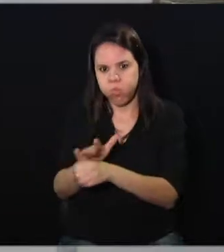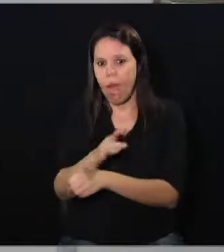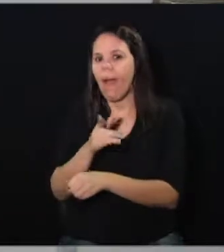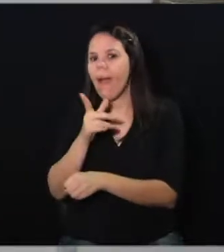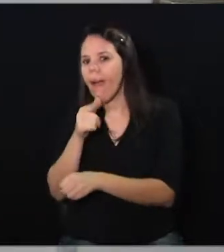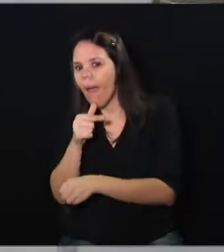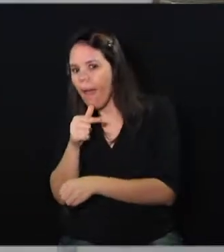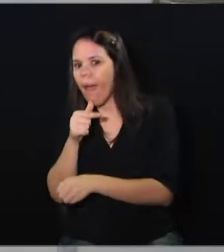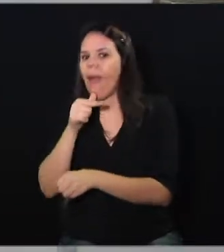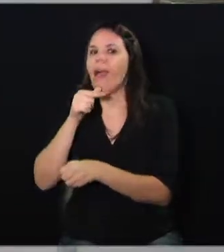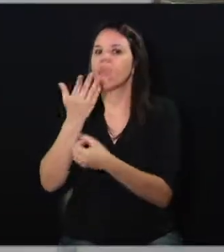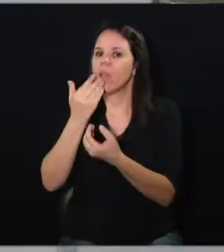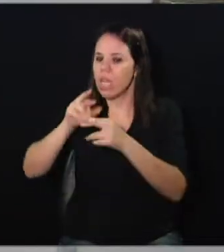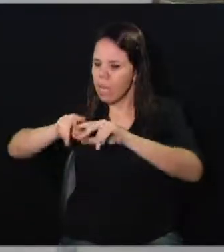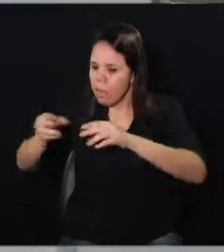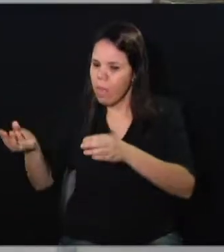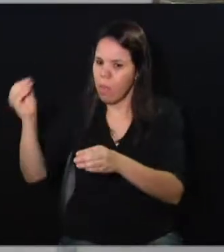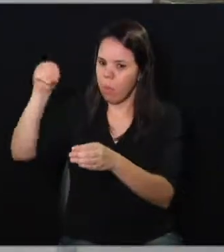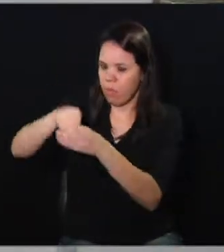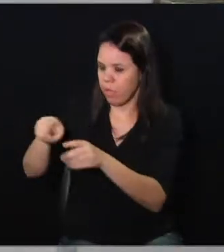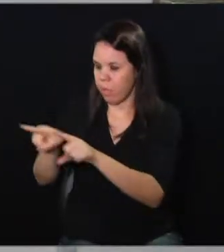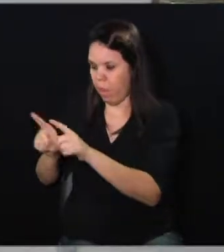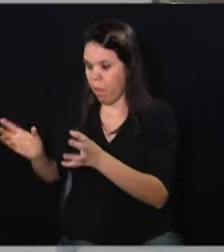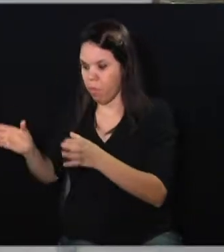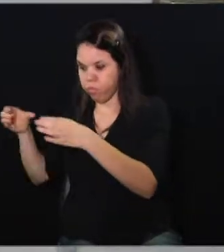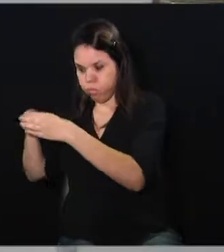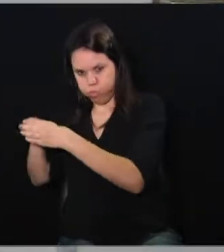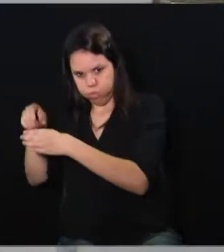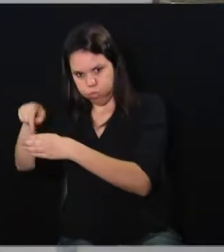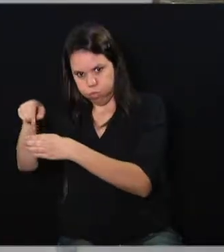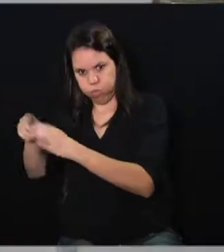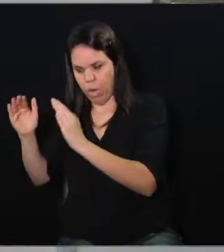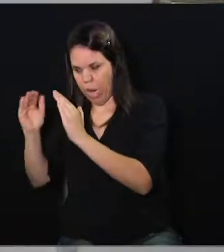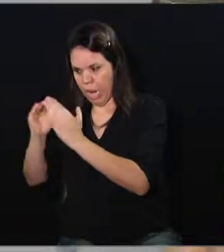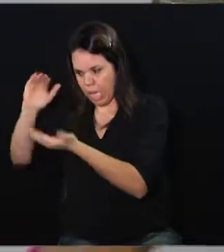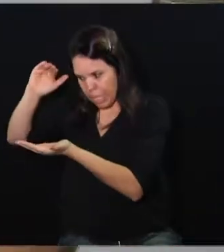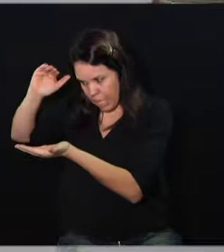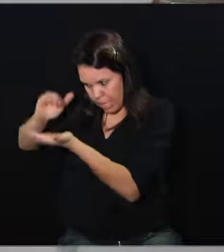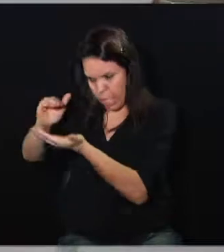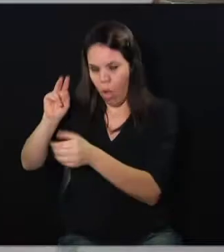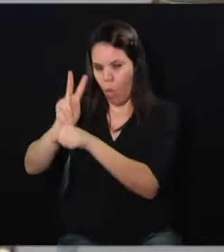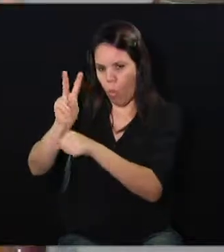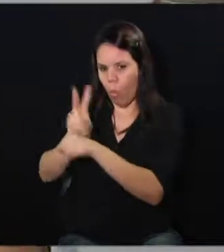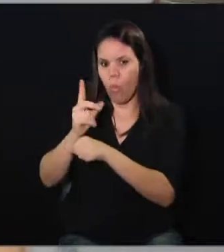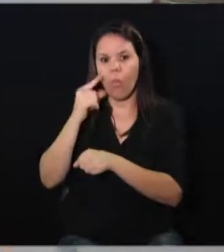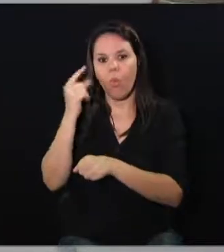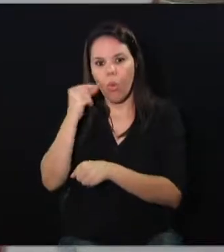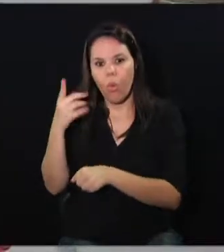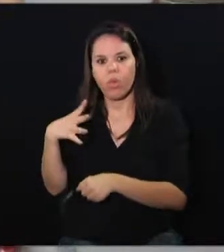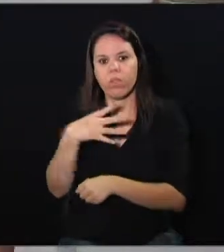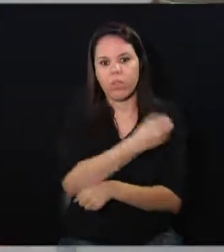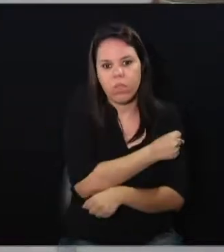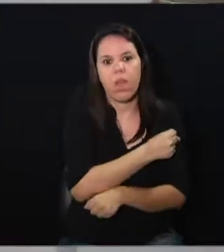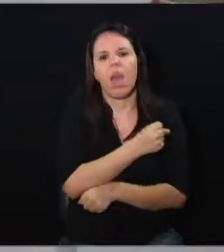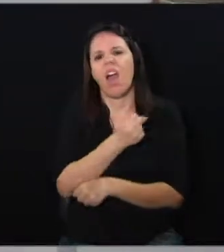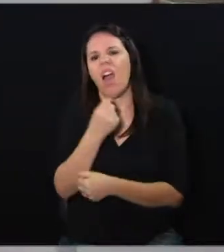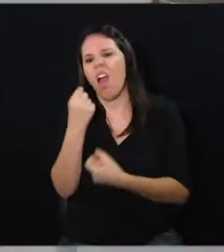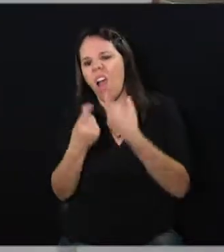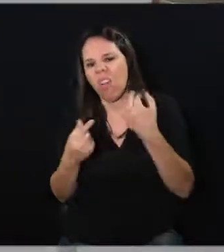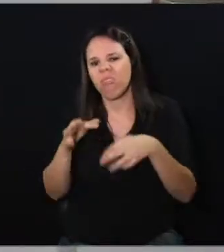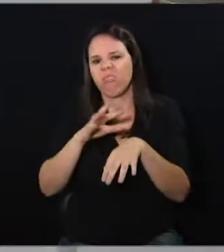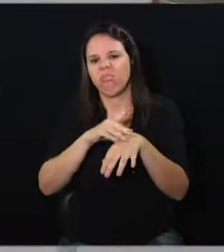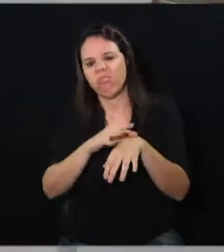e ração. E nós temos essa equipe da casinha que cuida dos gatos que são resgatados aqui com alguma enfermidade,